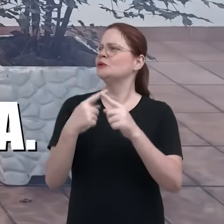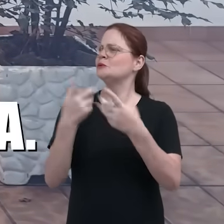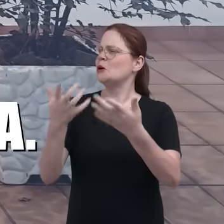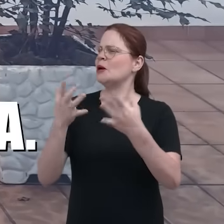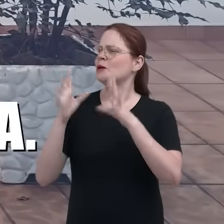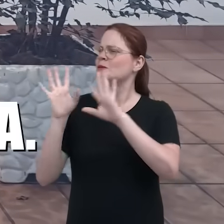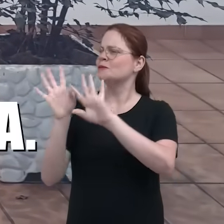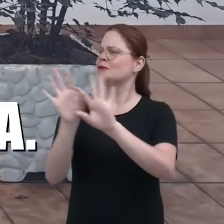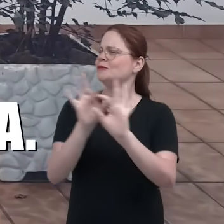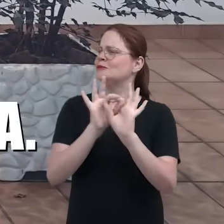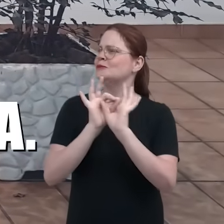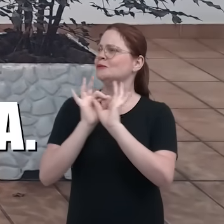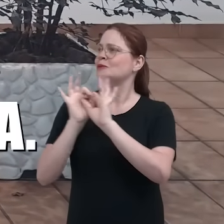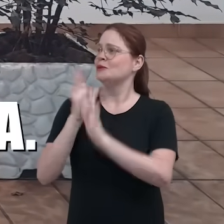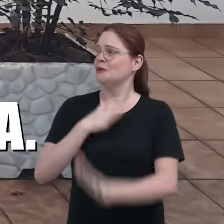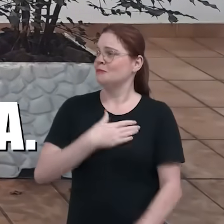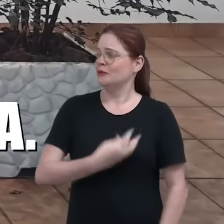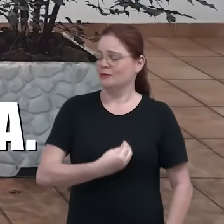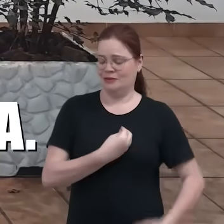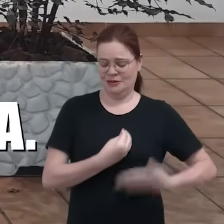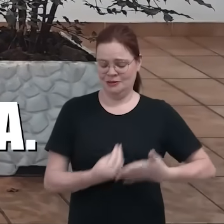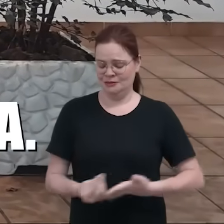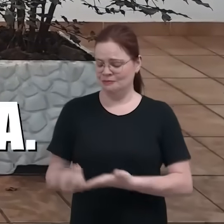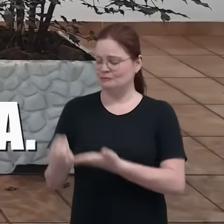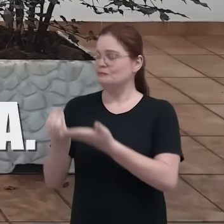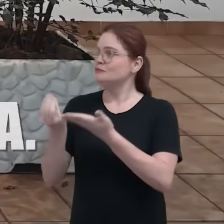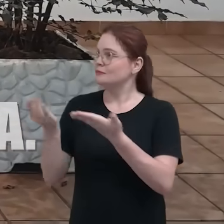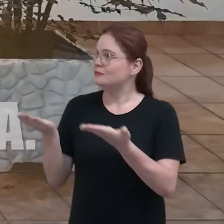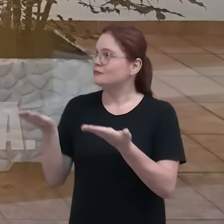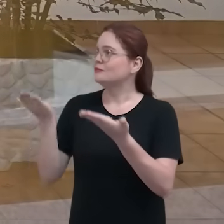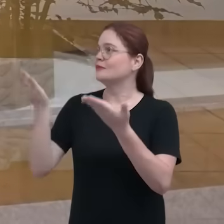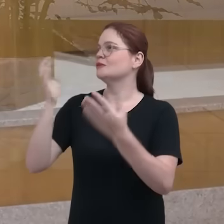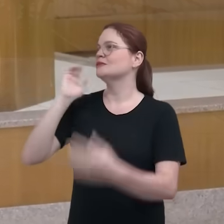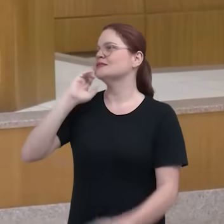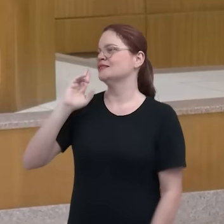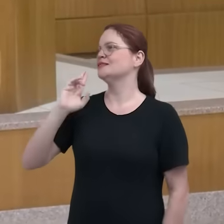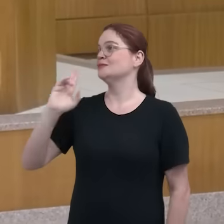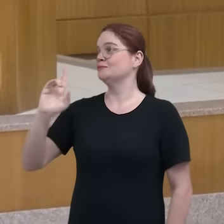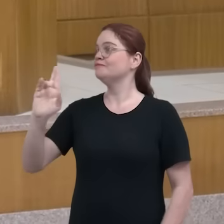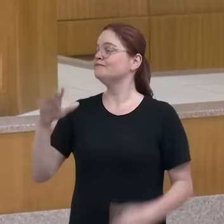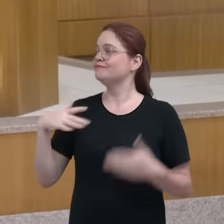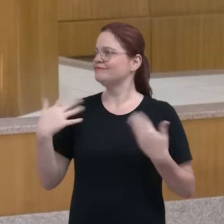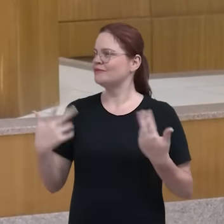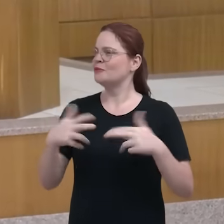oferecer a minha vida. Vou